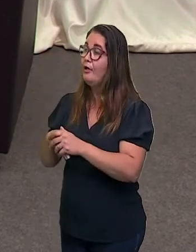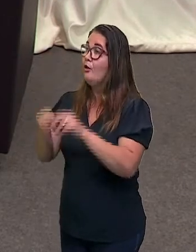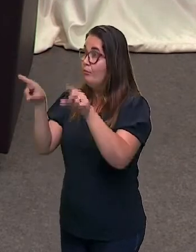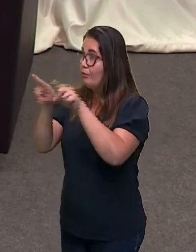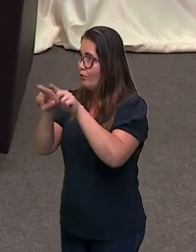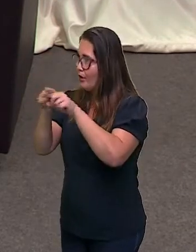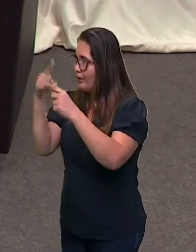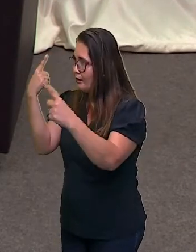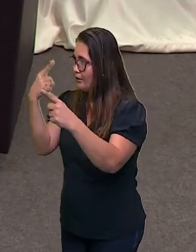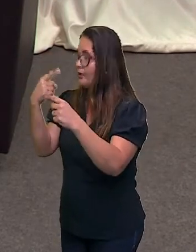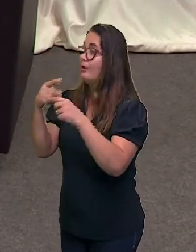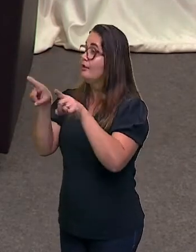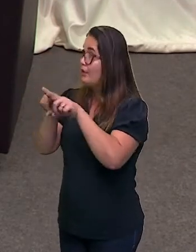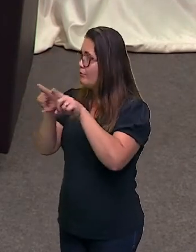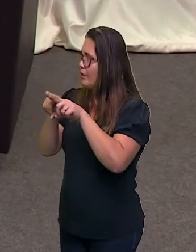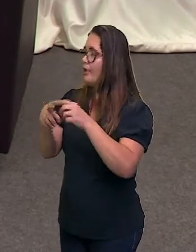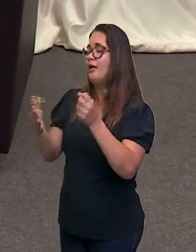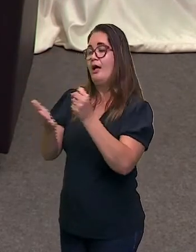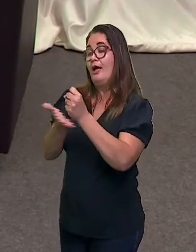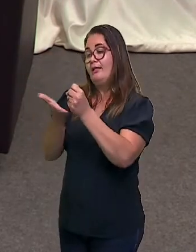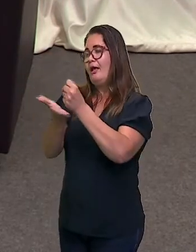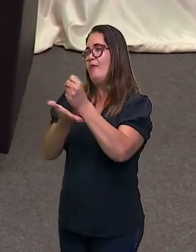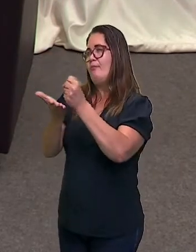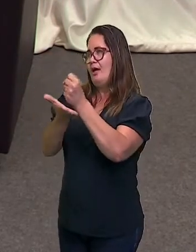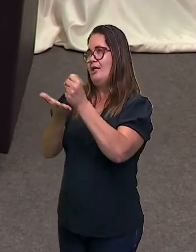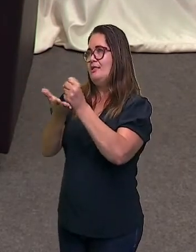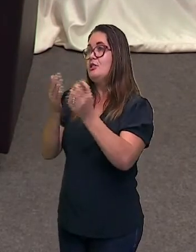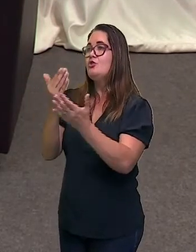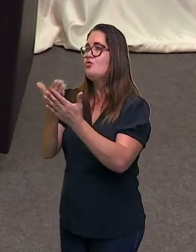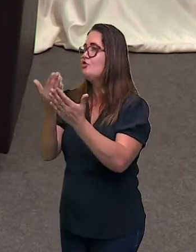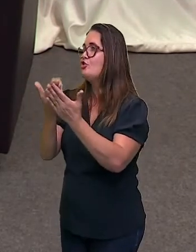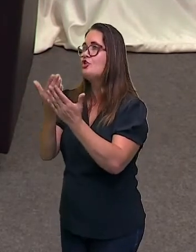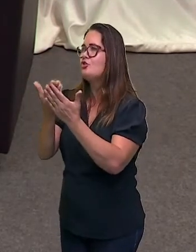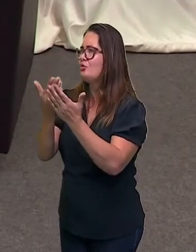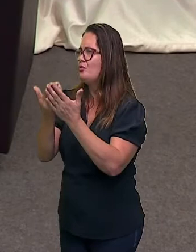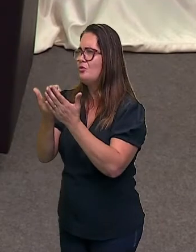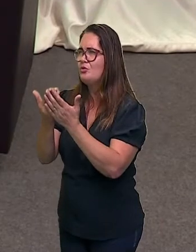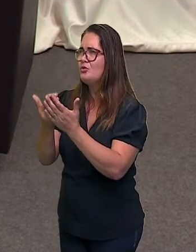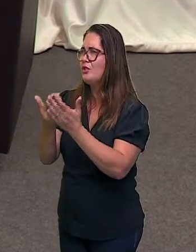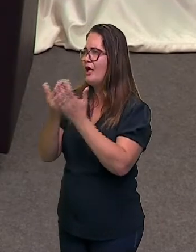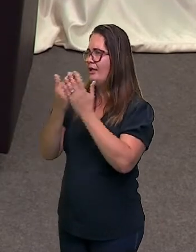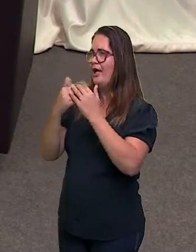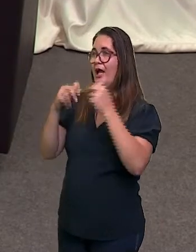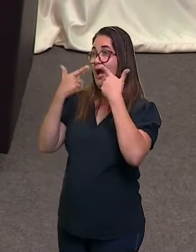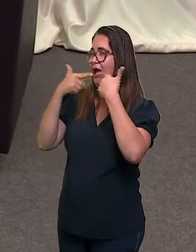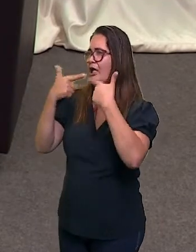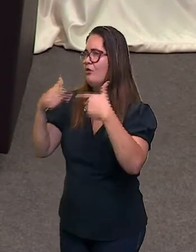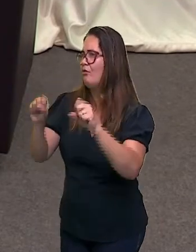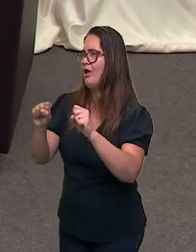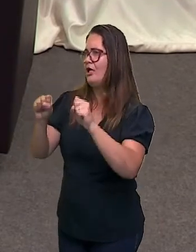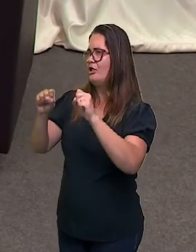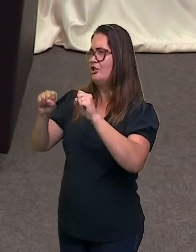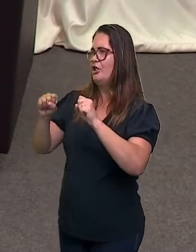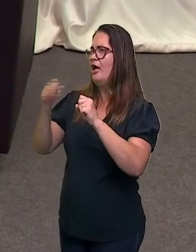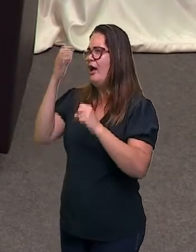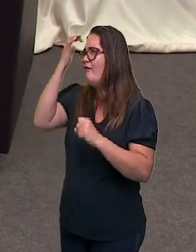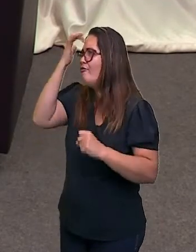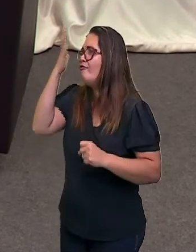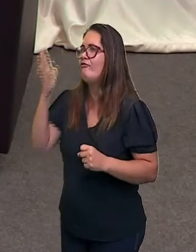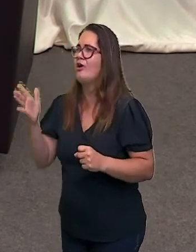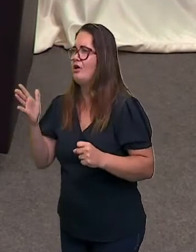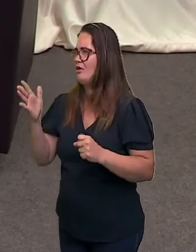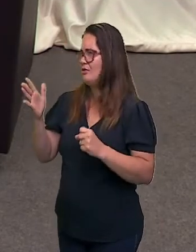base as práticas de linguagem, os eixos, campos de atuação, objetos